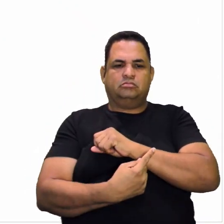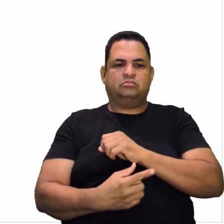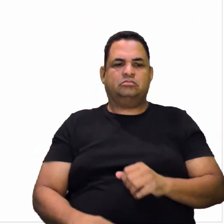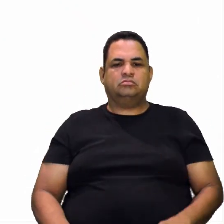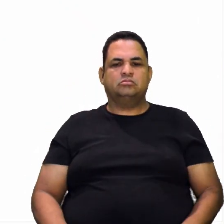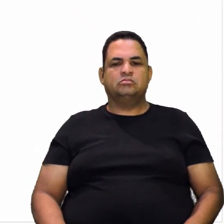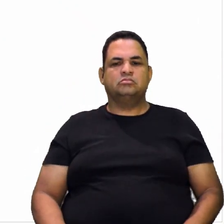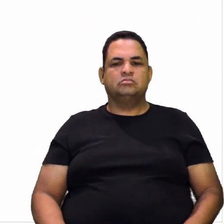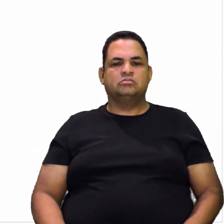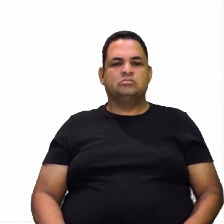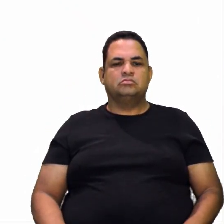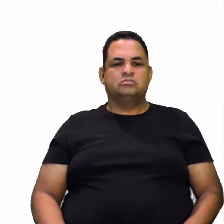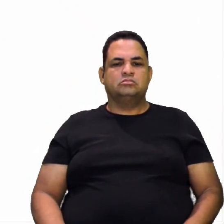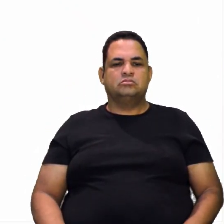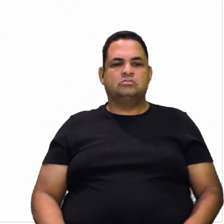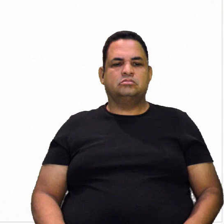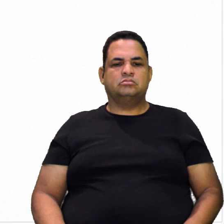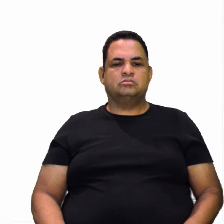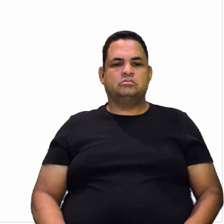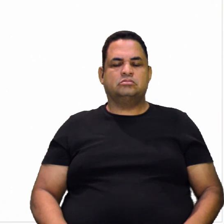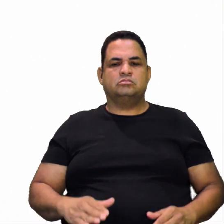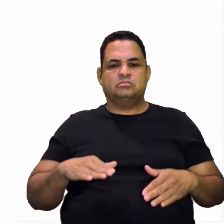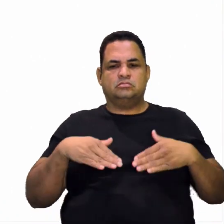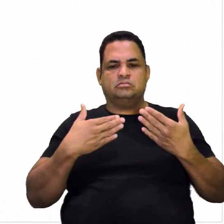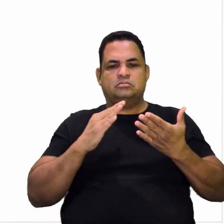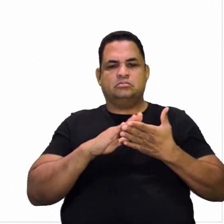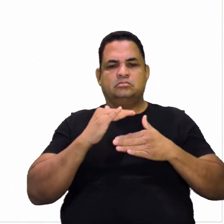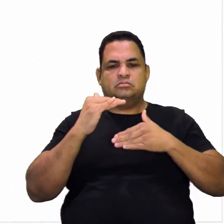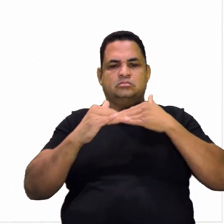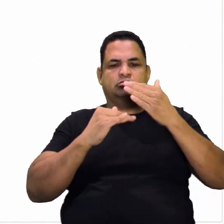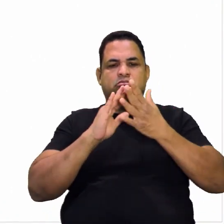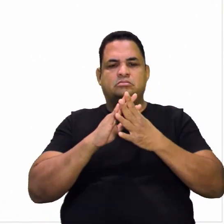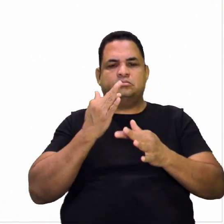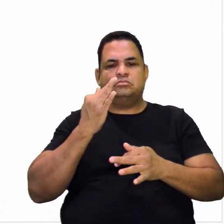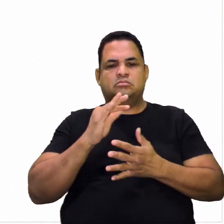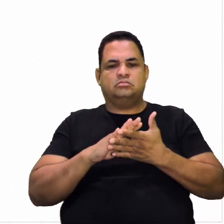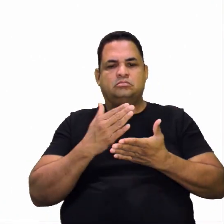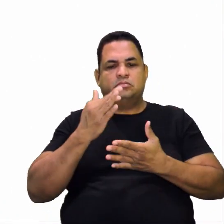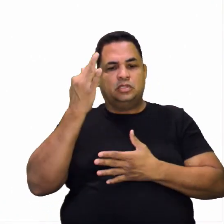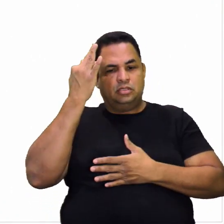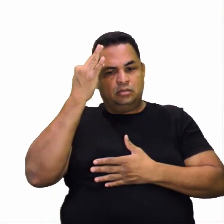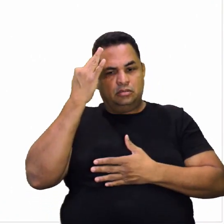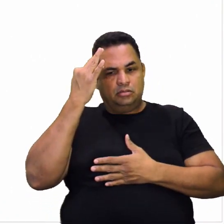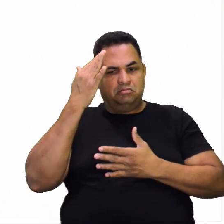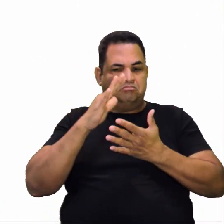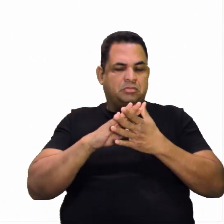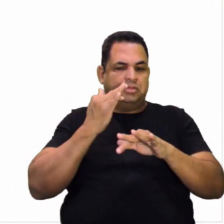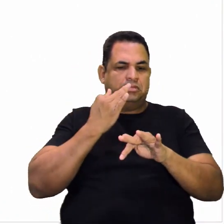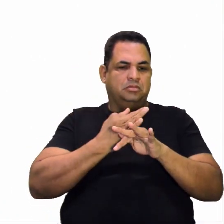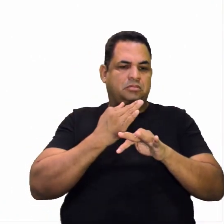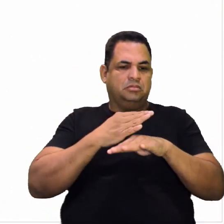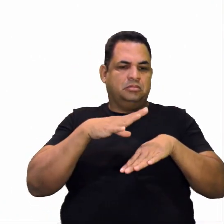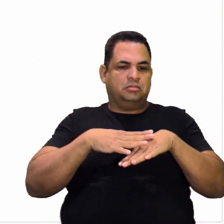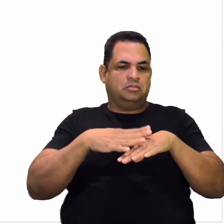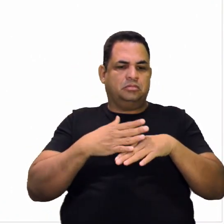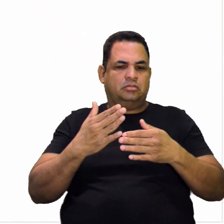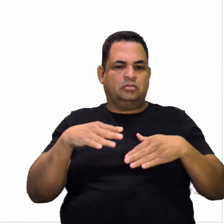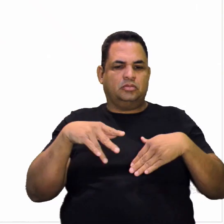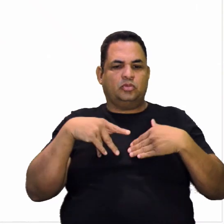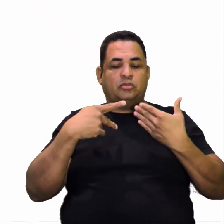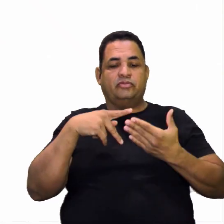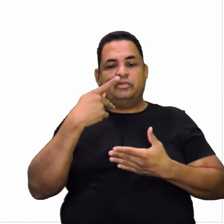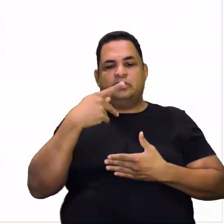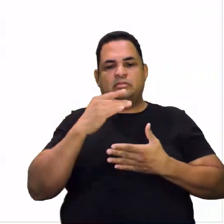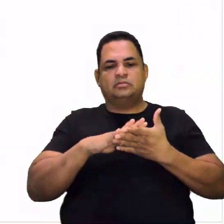redor e alcançar o grande avanço na física, na matemática e na filosofia. Quando falamos da